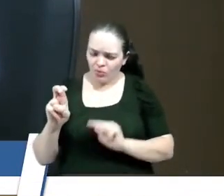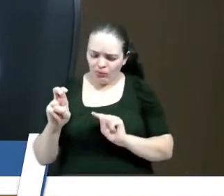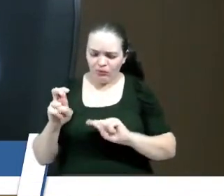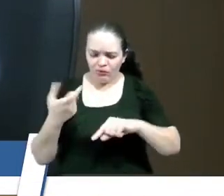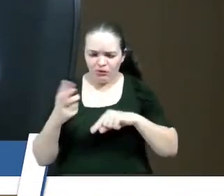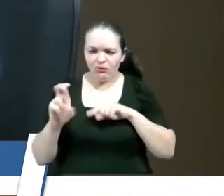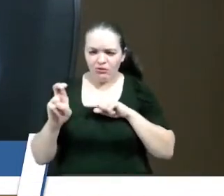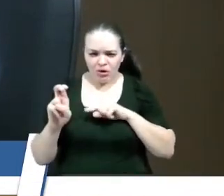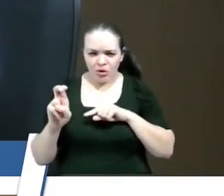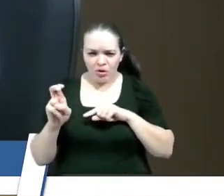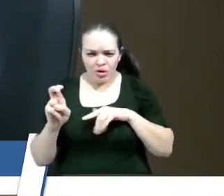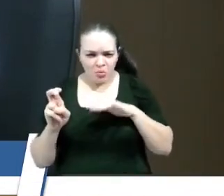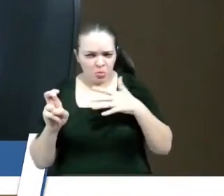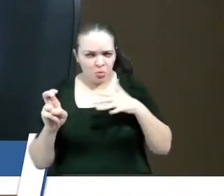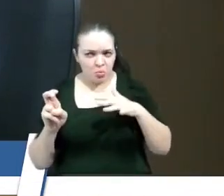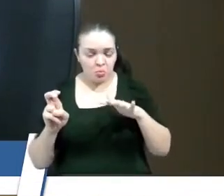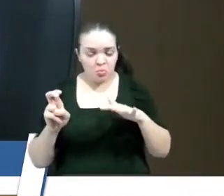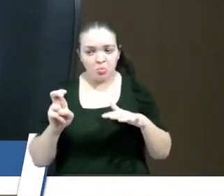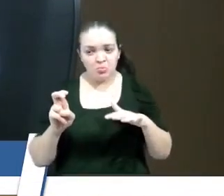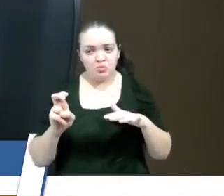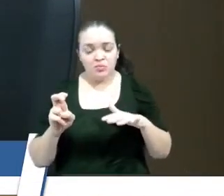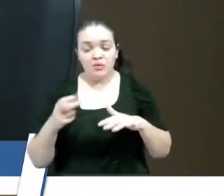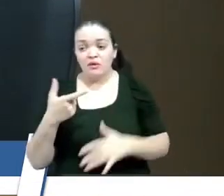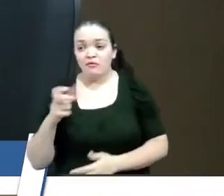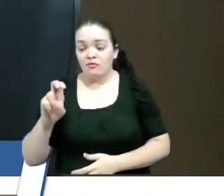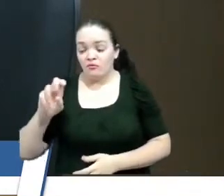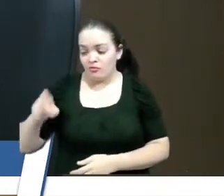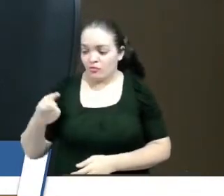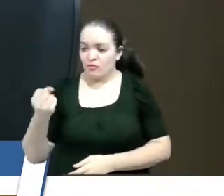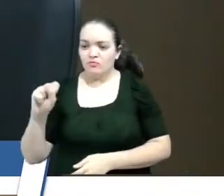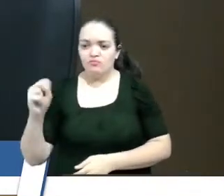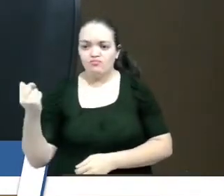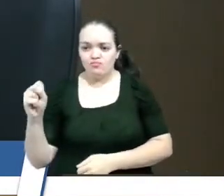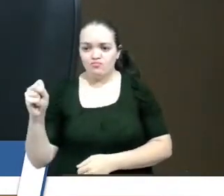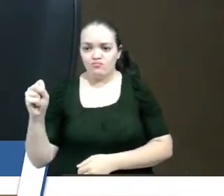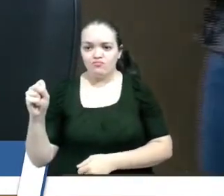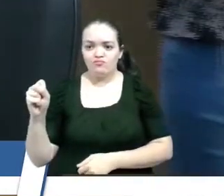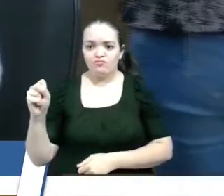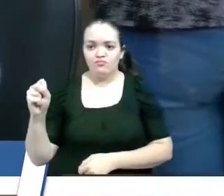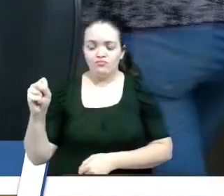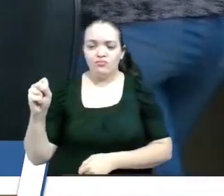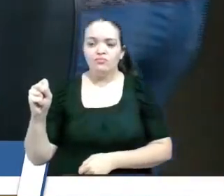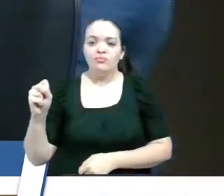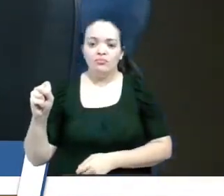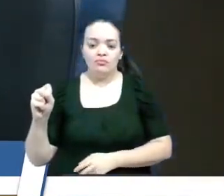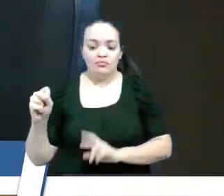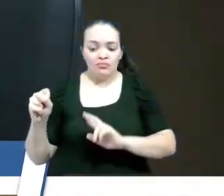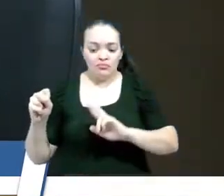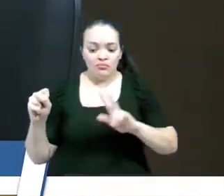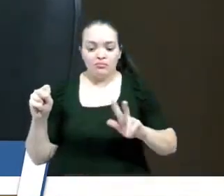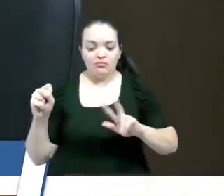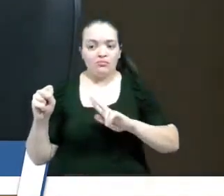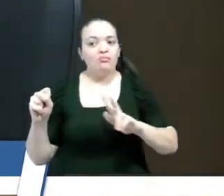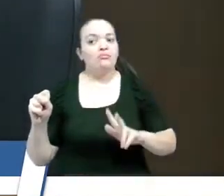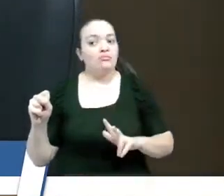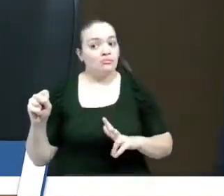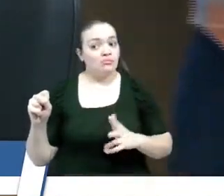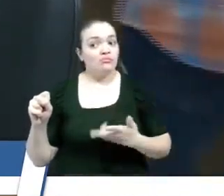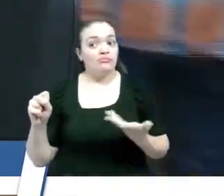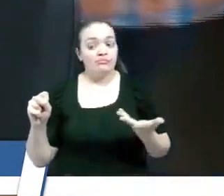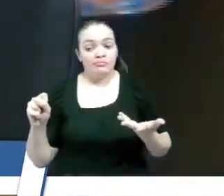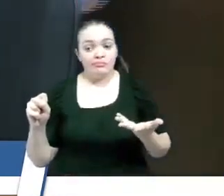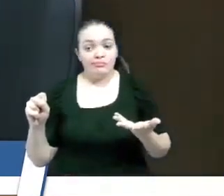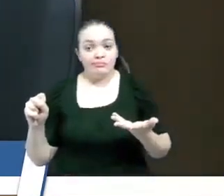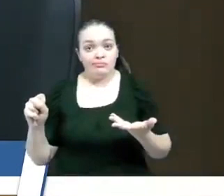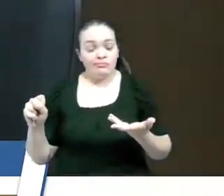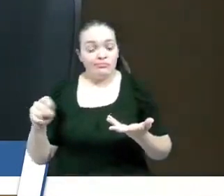Não, é evolução mesmo. 25,88 de diferença, né? Então, a gente vê